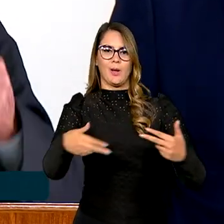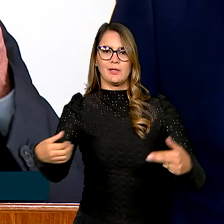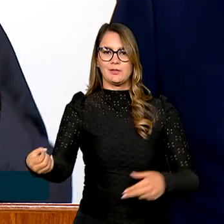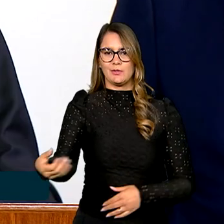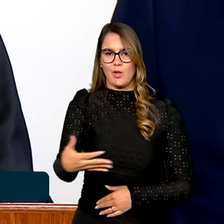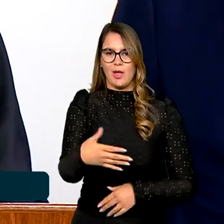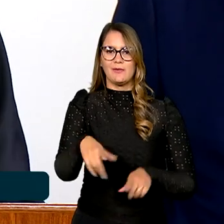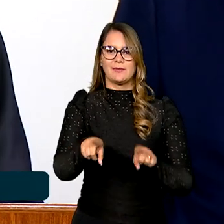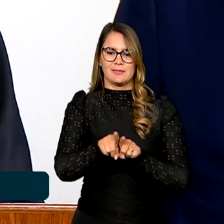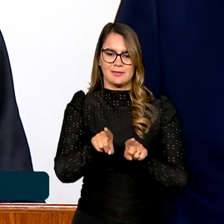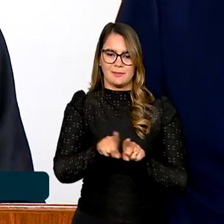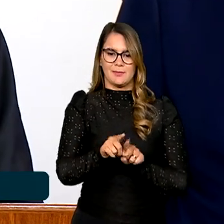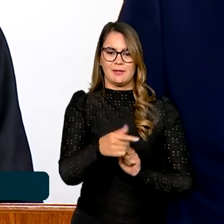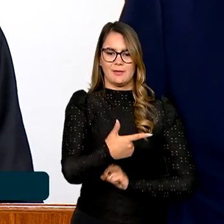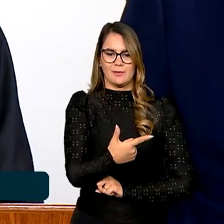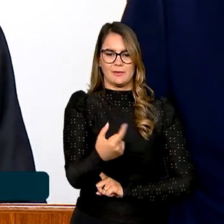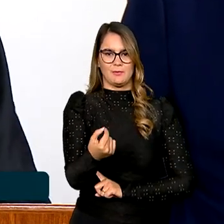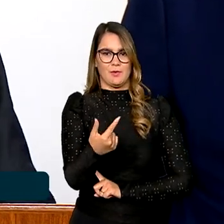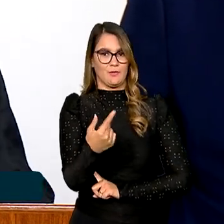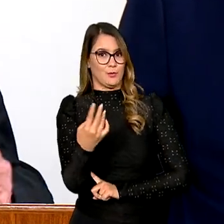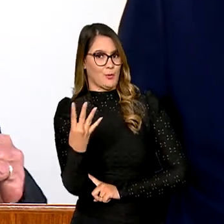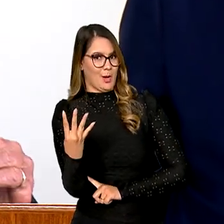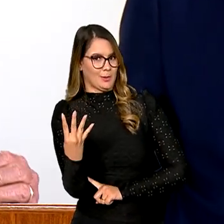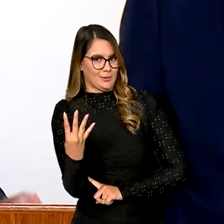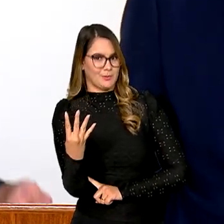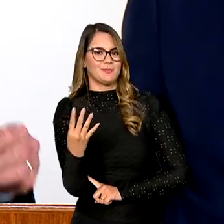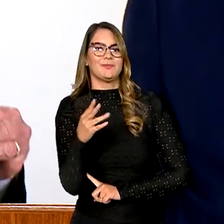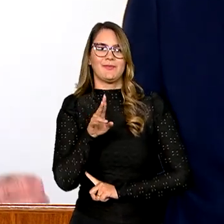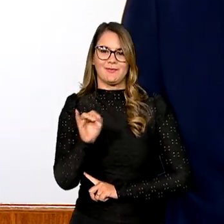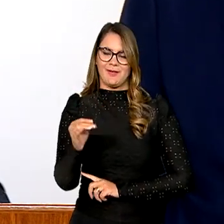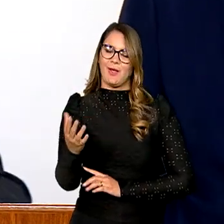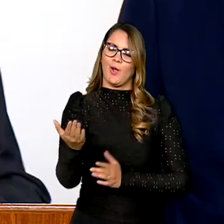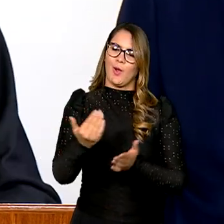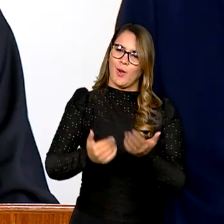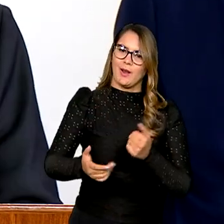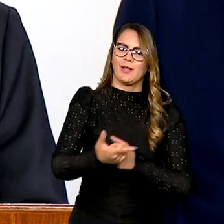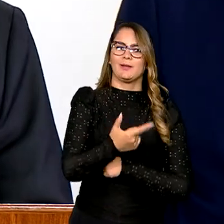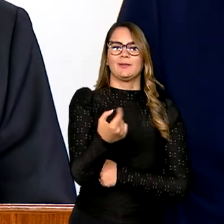para 2024, que vamos colher em 2025.